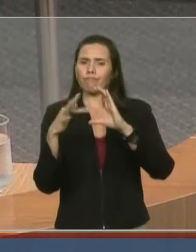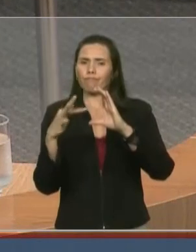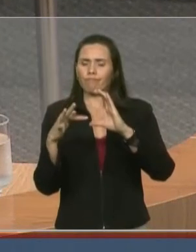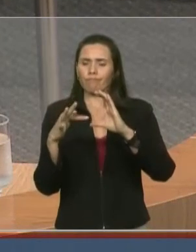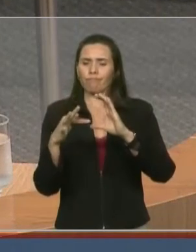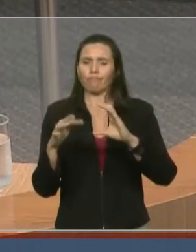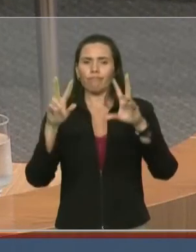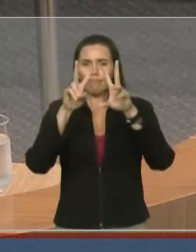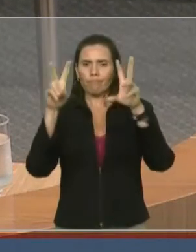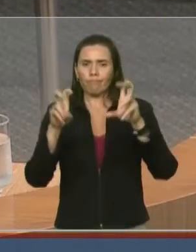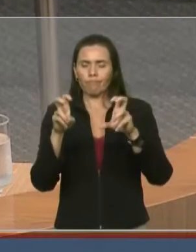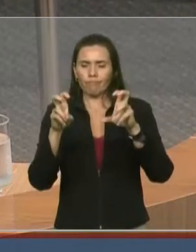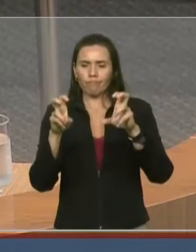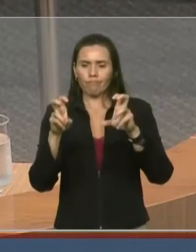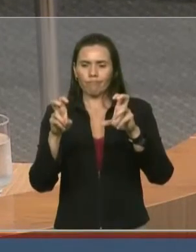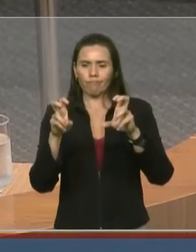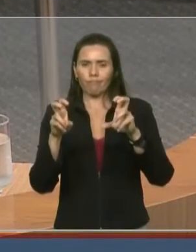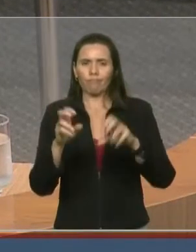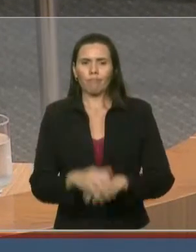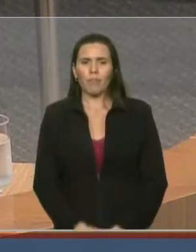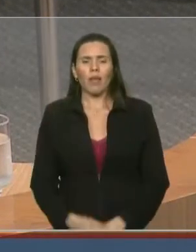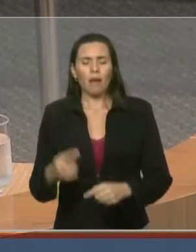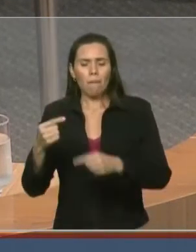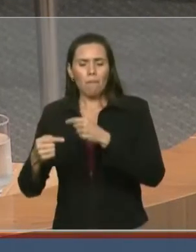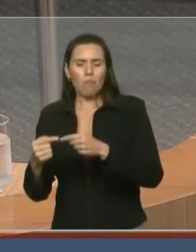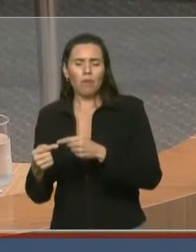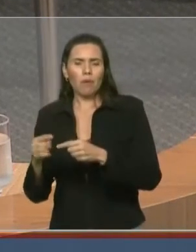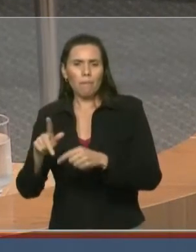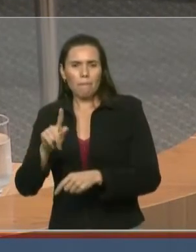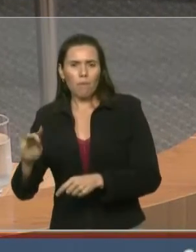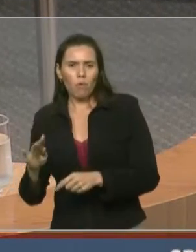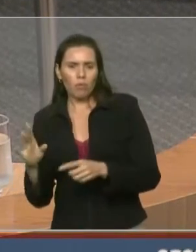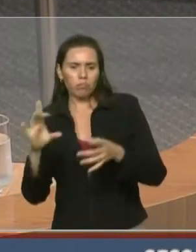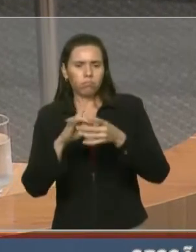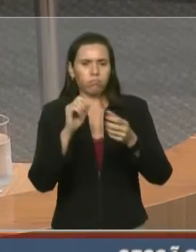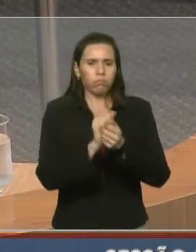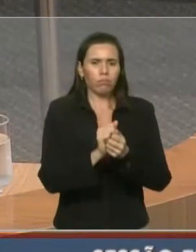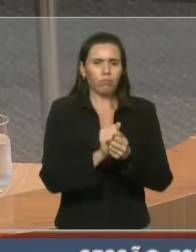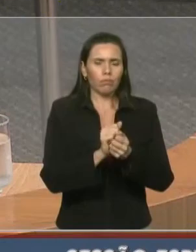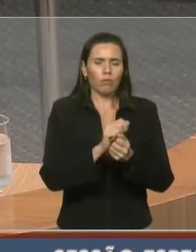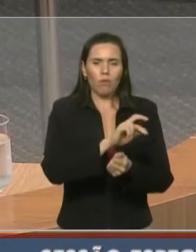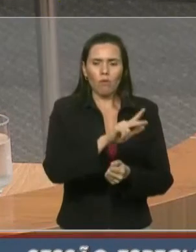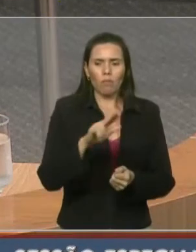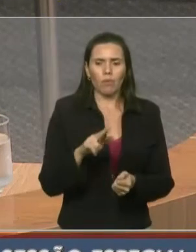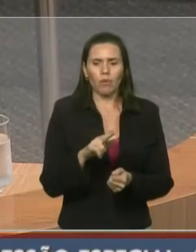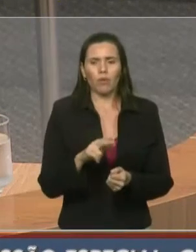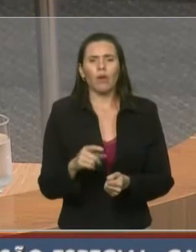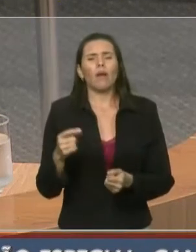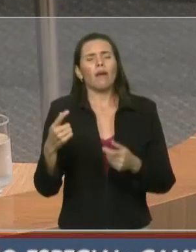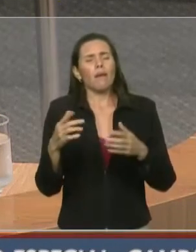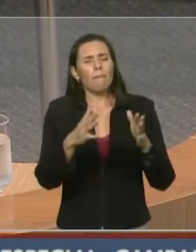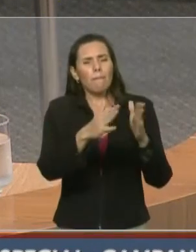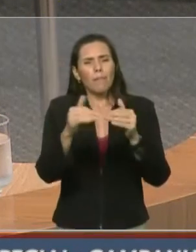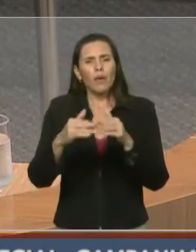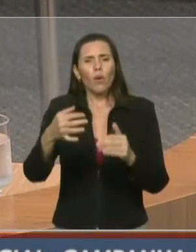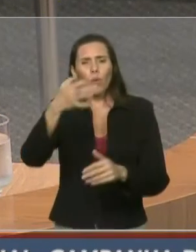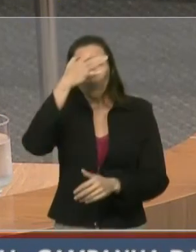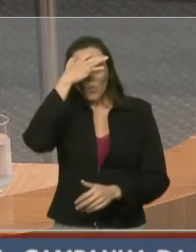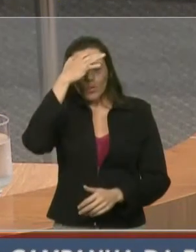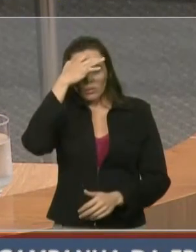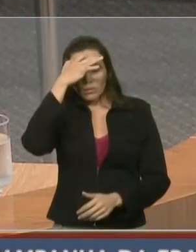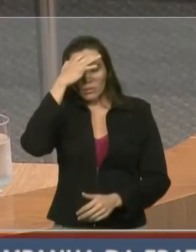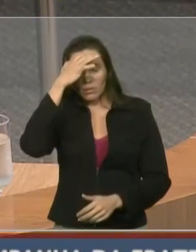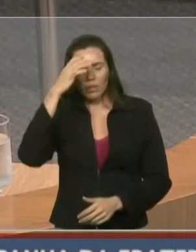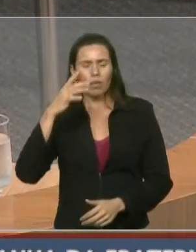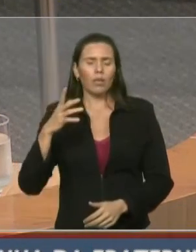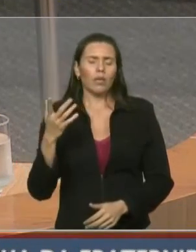Igreja Católica, é, sobretudo, um apelo às consciências dos legisladores, dos gestores públicos e do cidadão e da